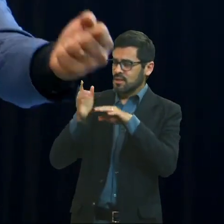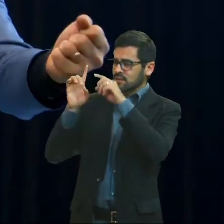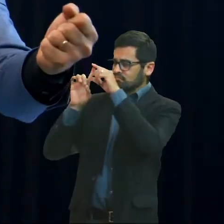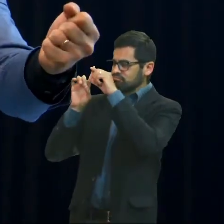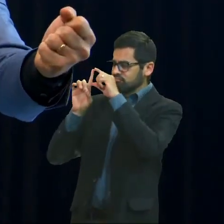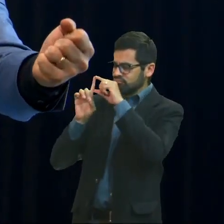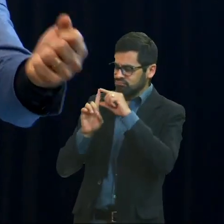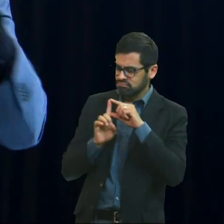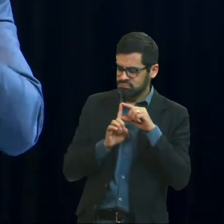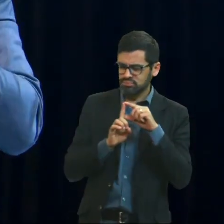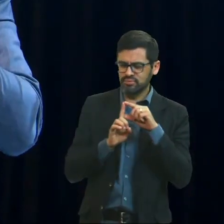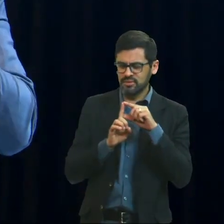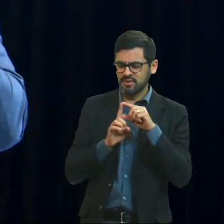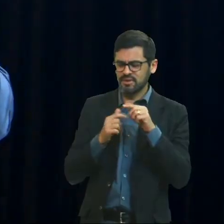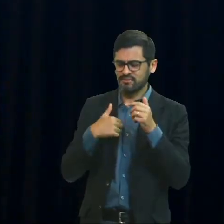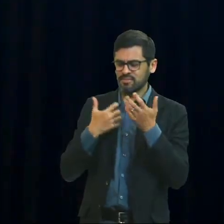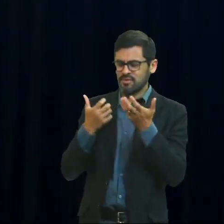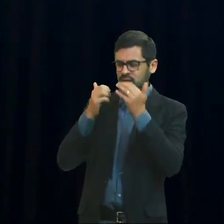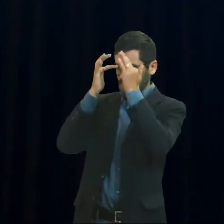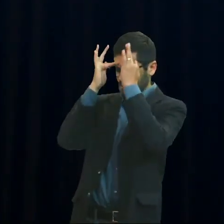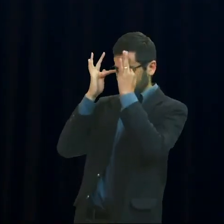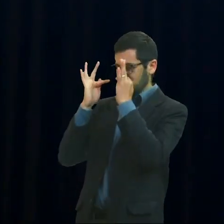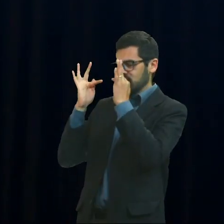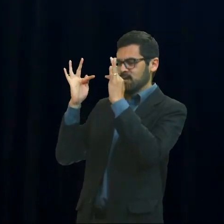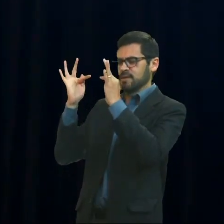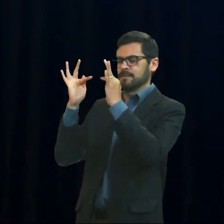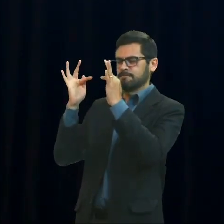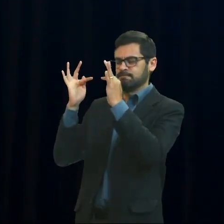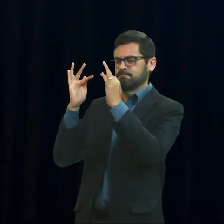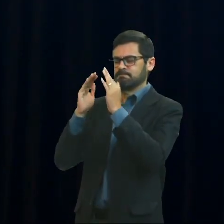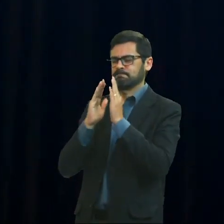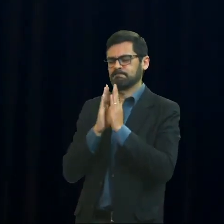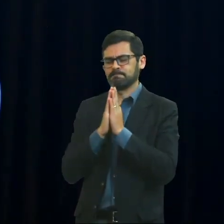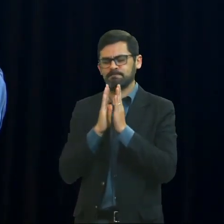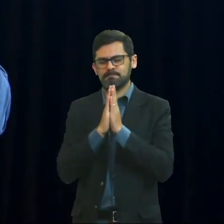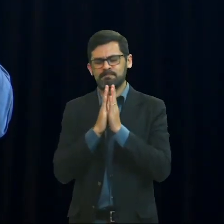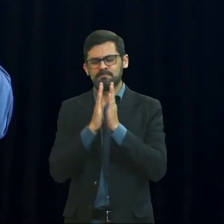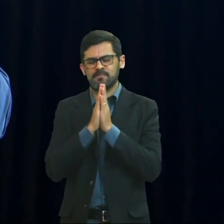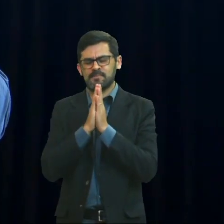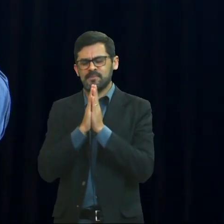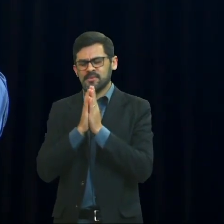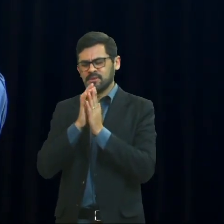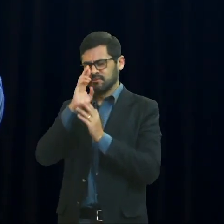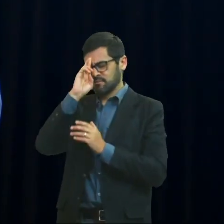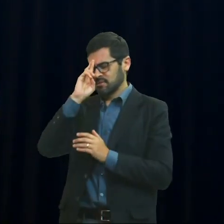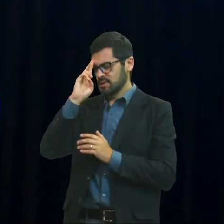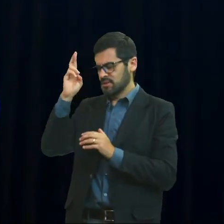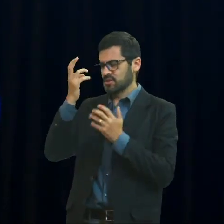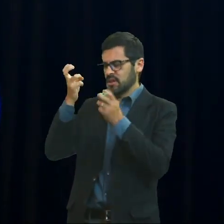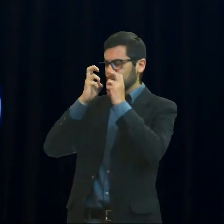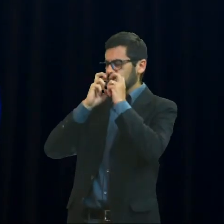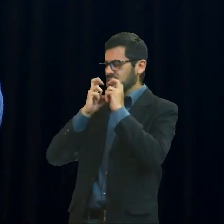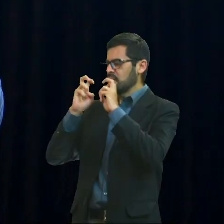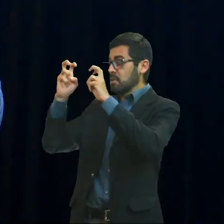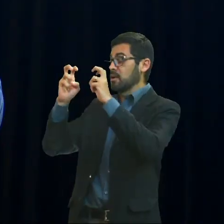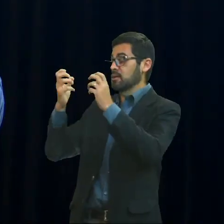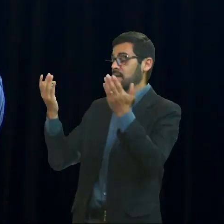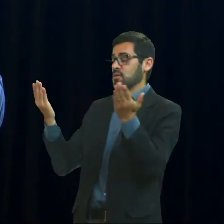fiel. Pai, eu quero clamar em nome de Jesus agora que o Senhor visite a Tua igreja e o Teu